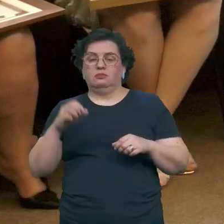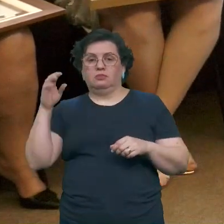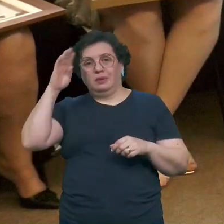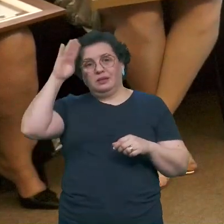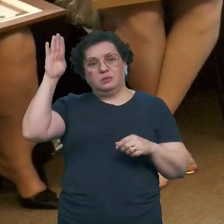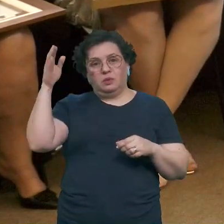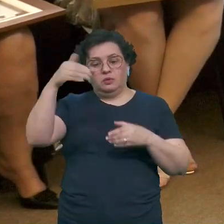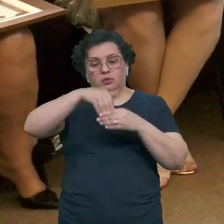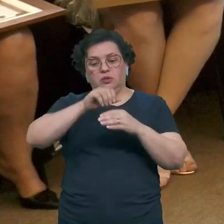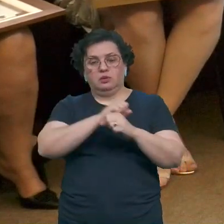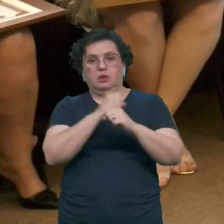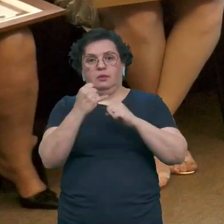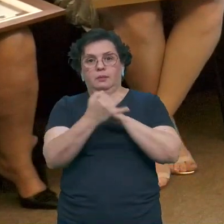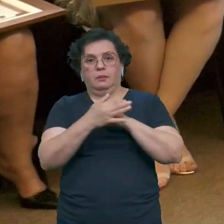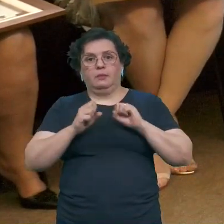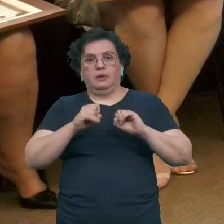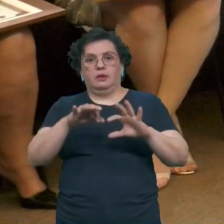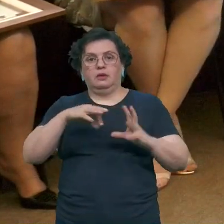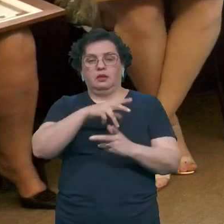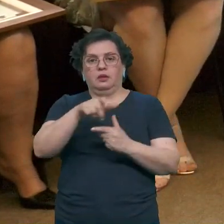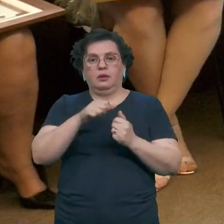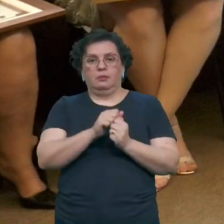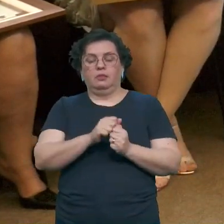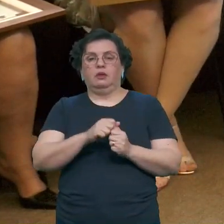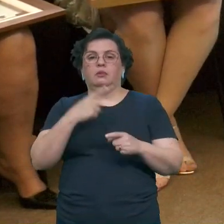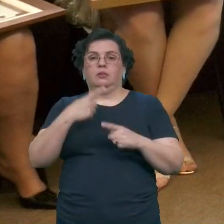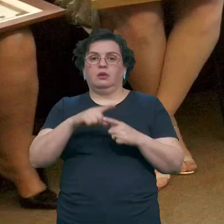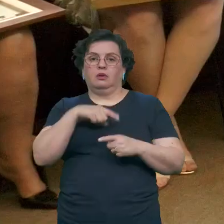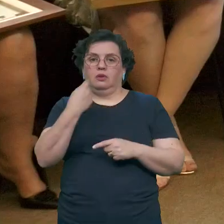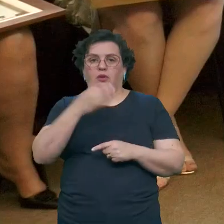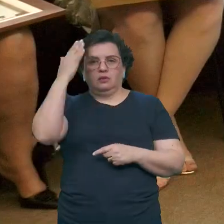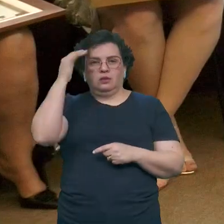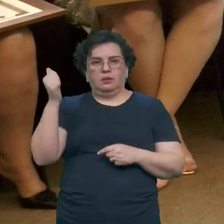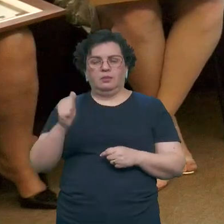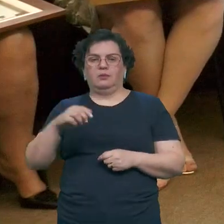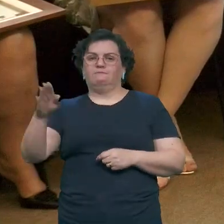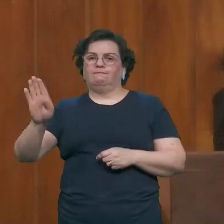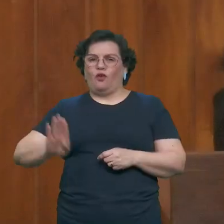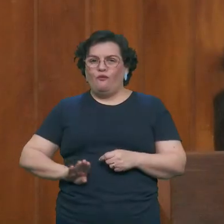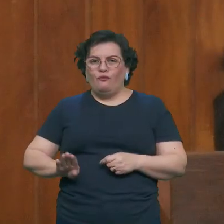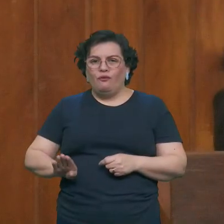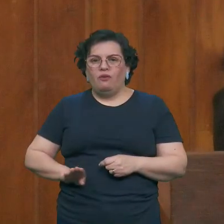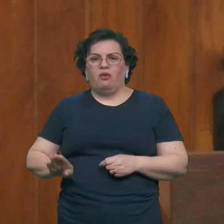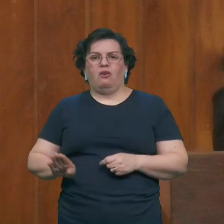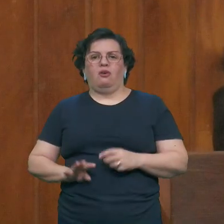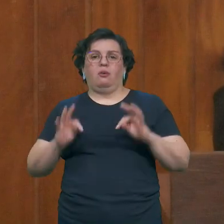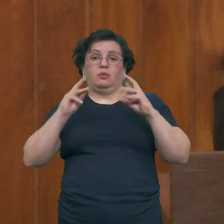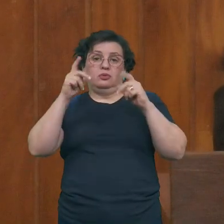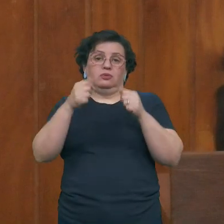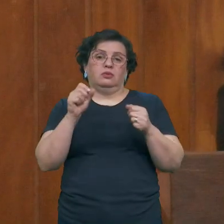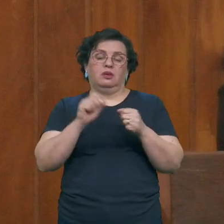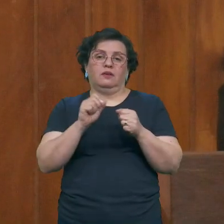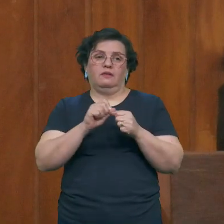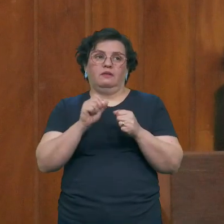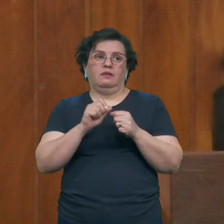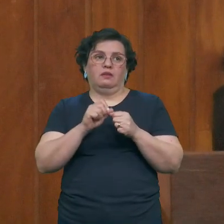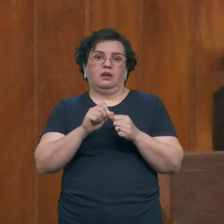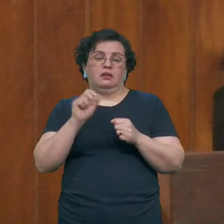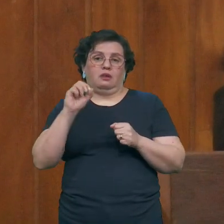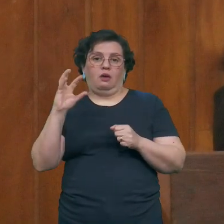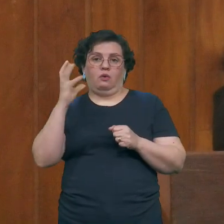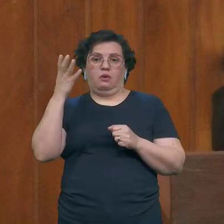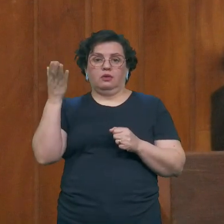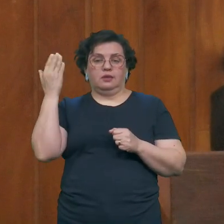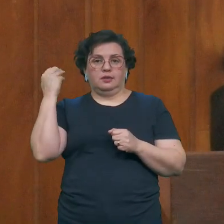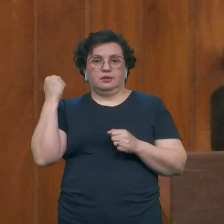importante, porque a gente sabe da fome, a gente sabe tudo que gerou com tudo que vem acontecendo